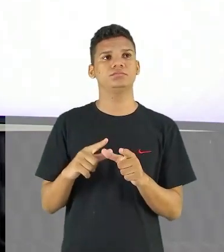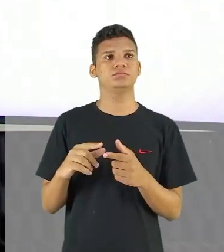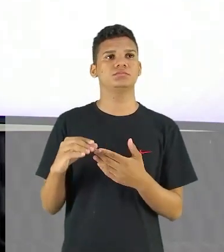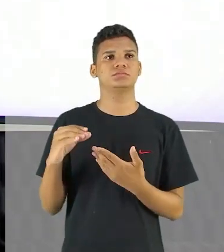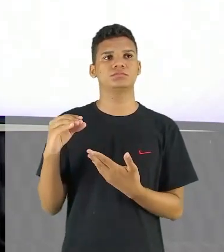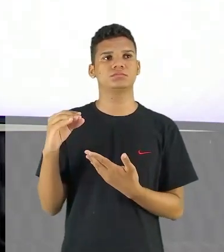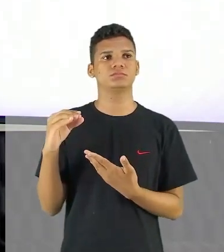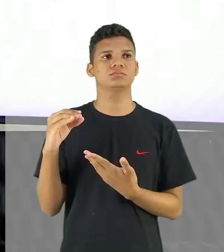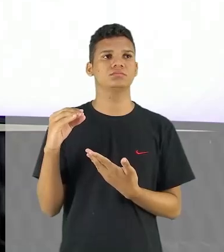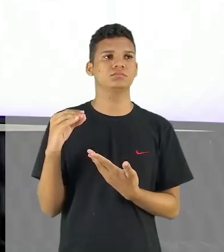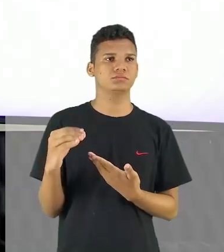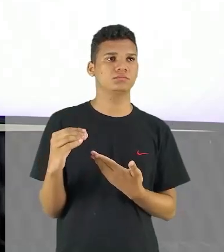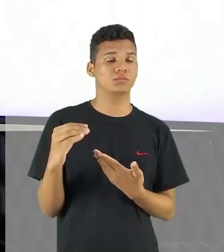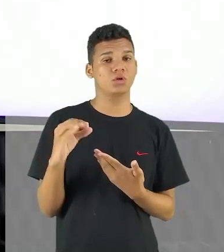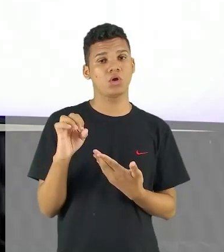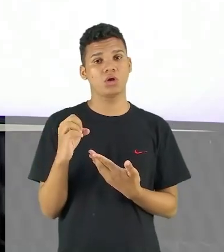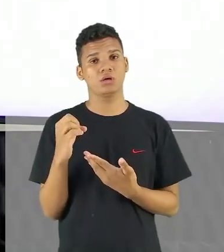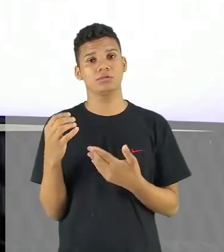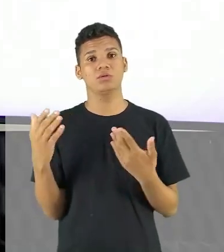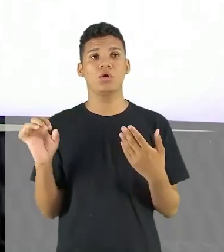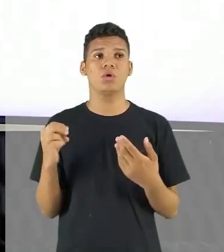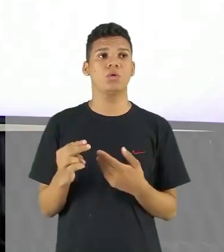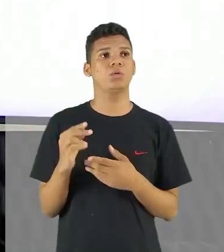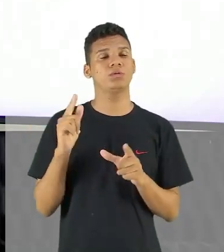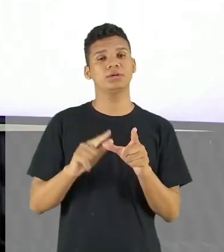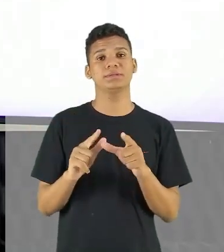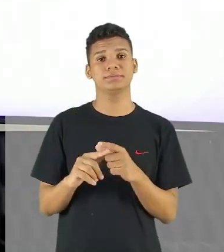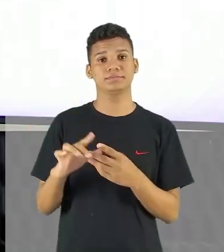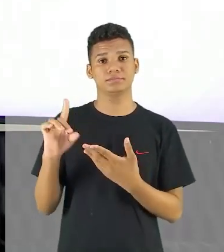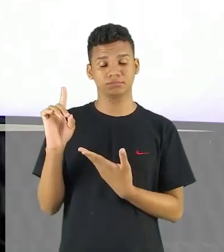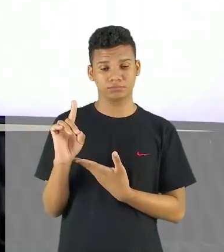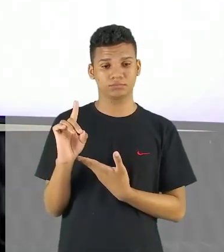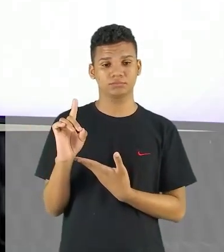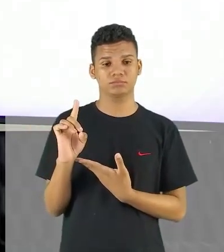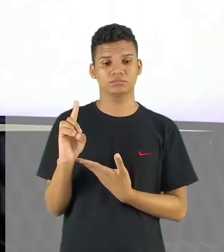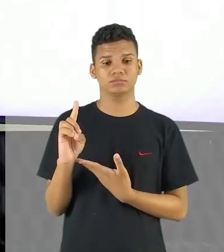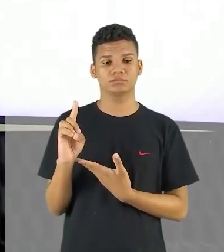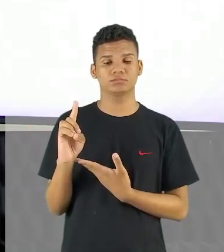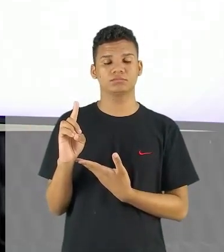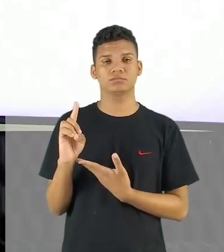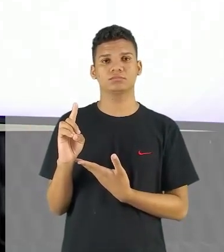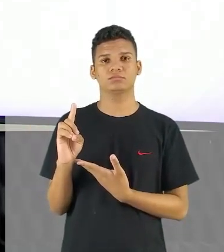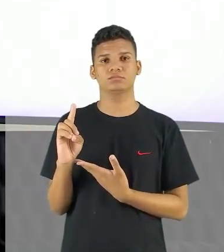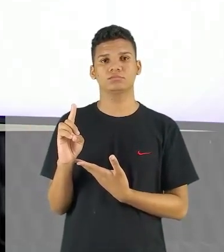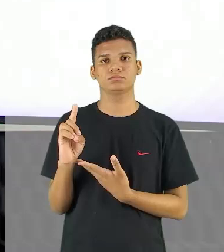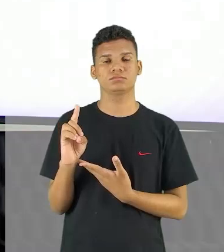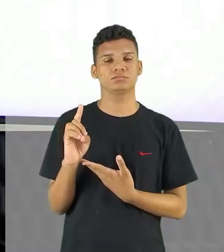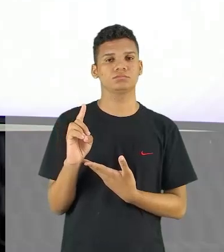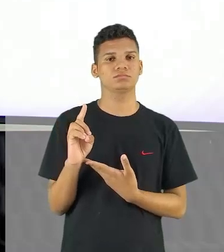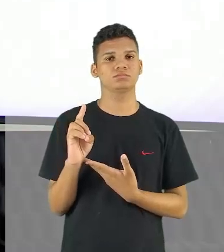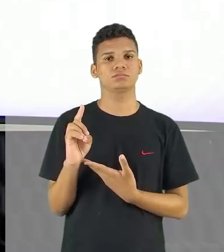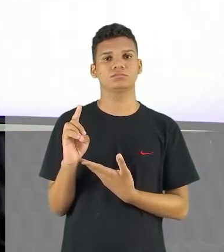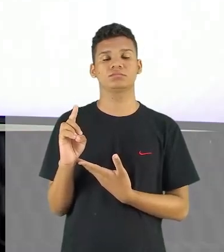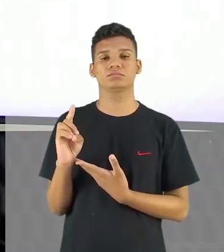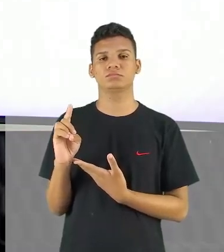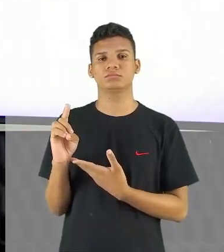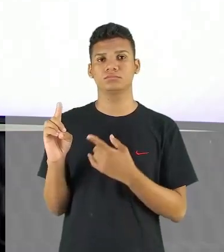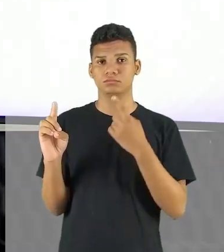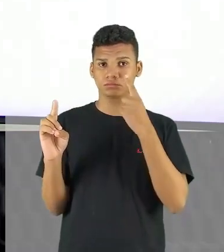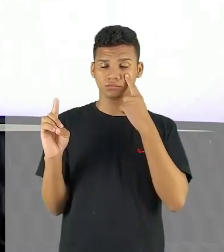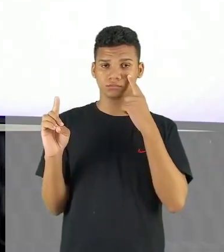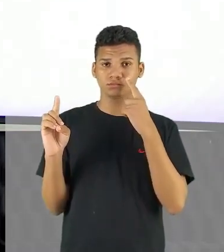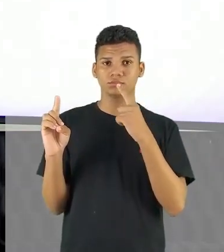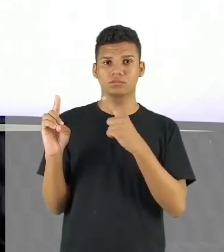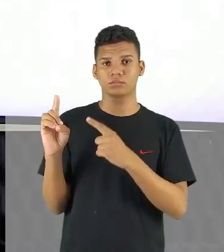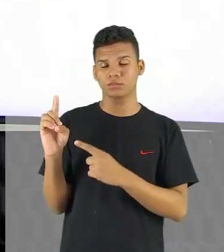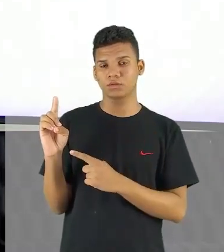linguagem referencial, tá? A função da linguagem faz referência lá na objetividade, que recorre à